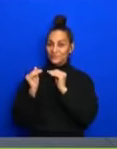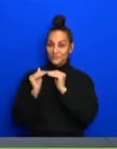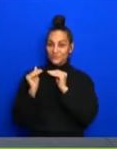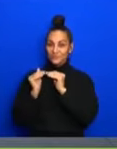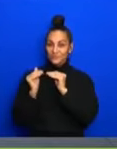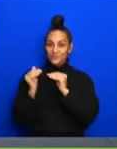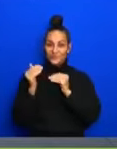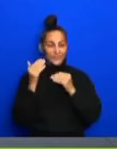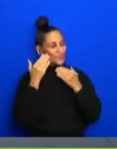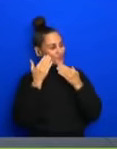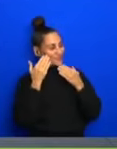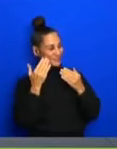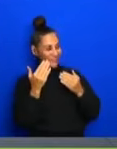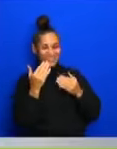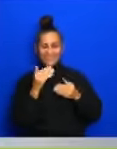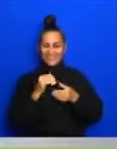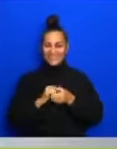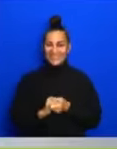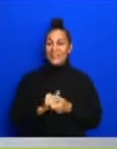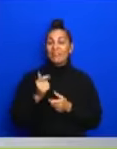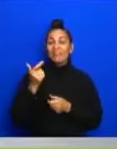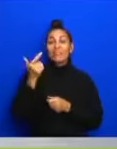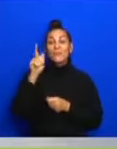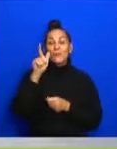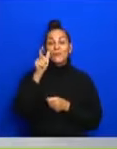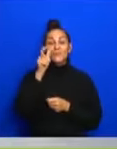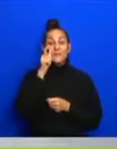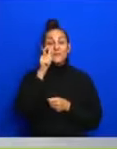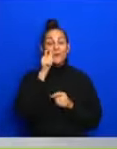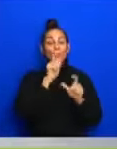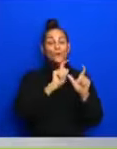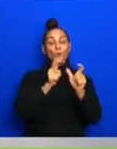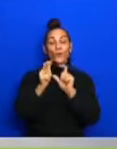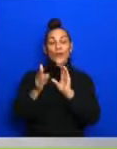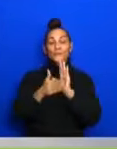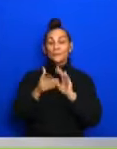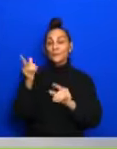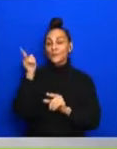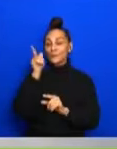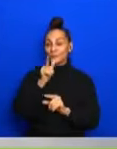Sim, confirmo. Obrigado. Após a apuração, você vai poder saber de